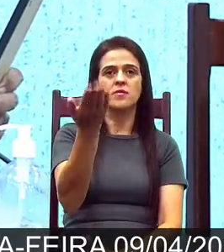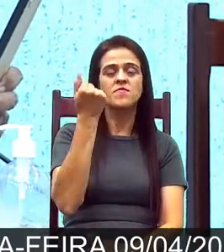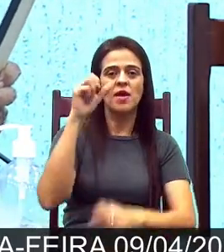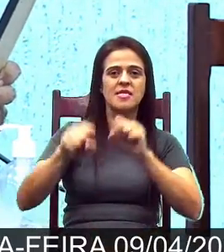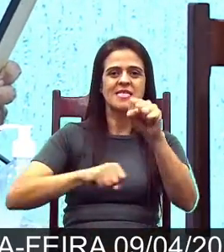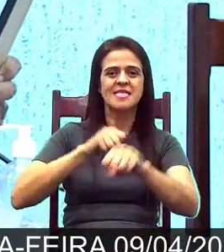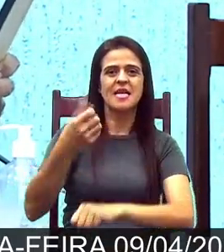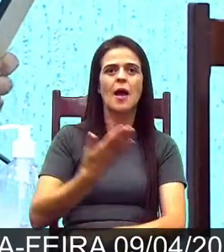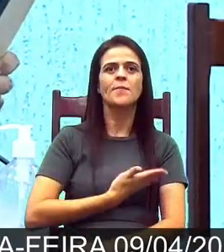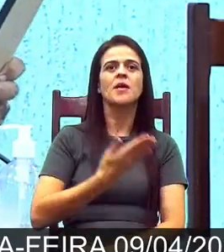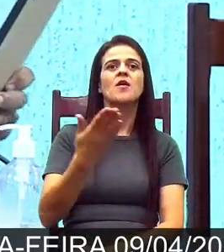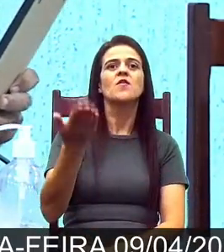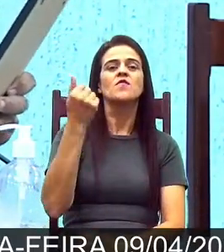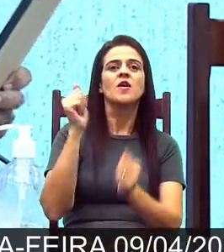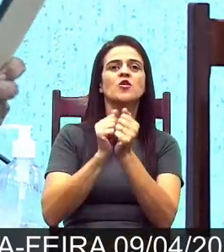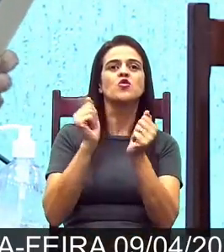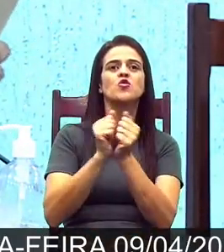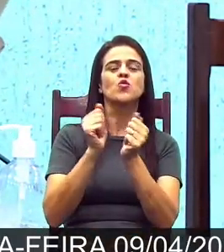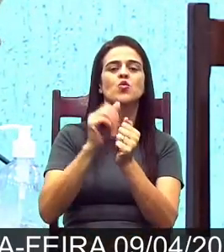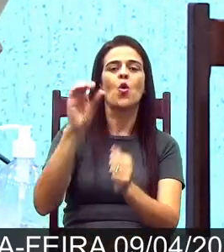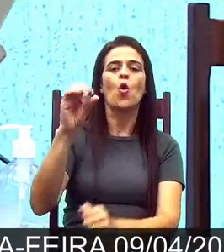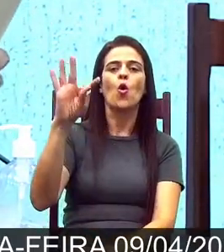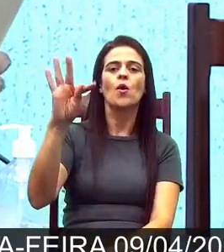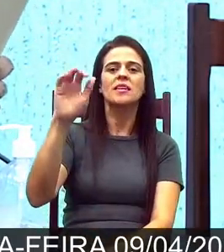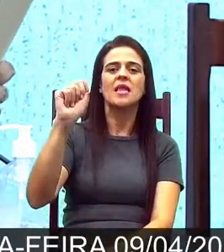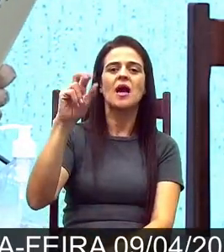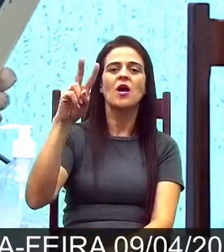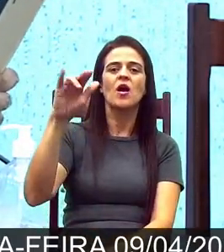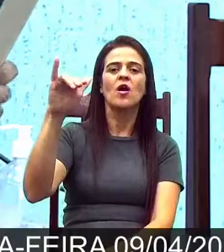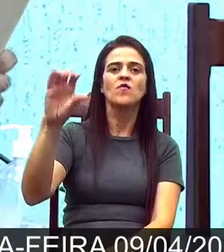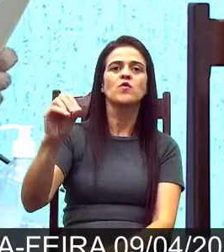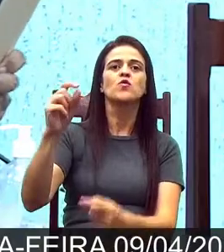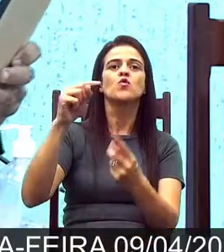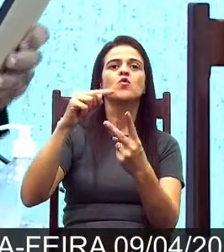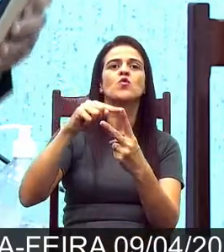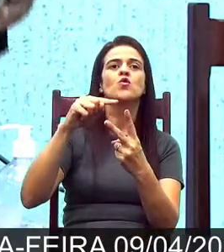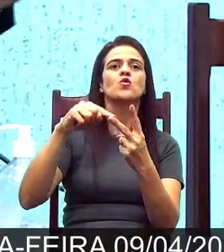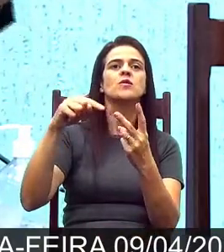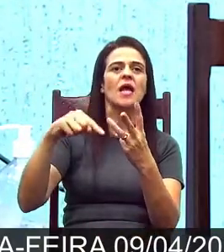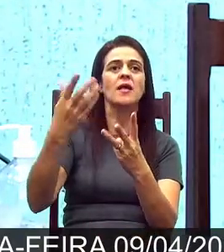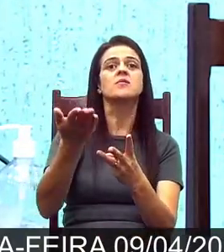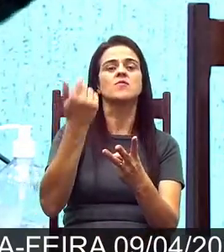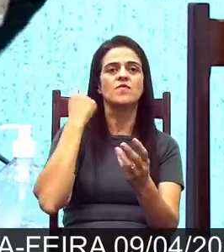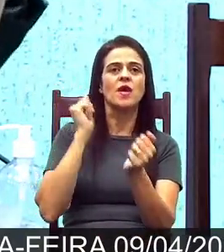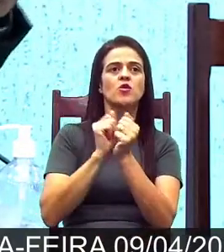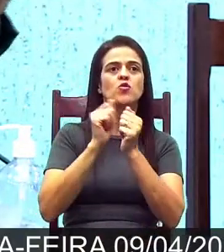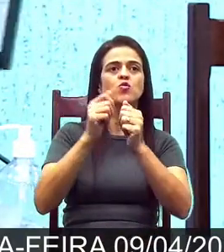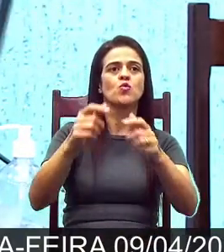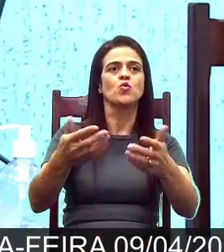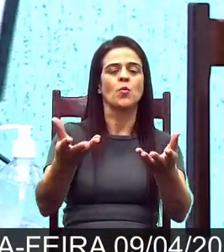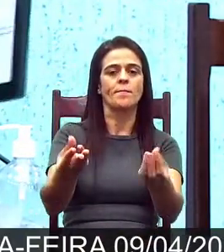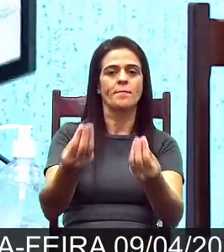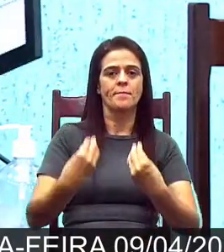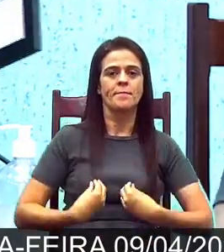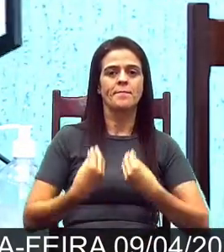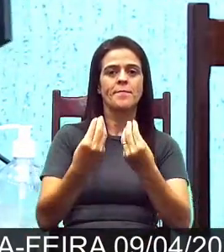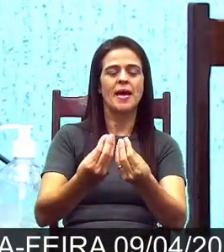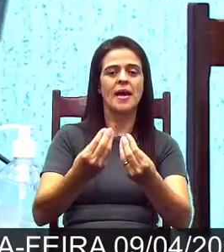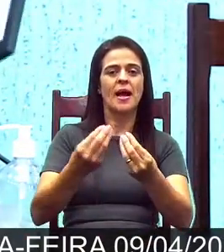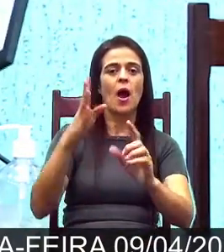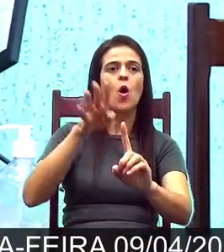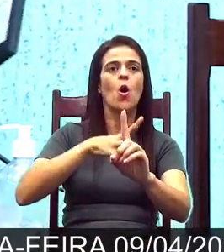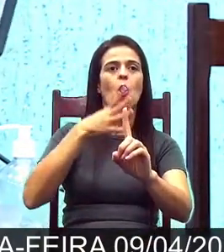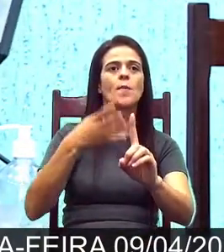ciclistas. Otávio, por favor, chega aqui, vem aqui o Alexandre, o jovem, vem receber a homenagem tão